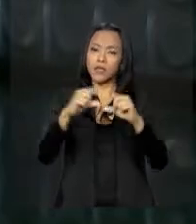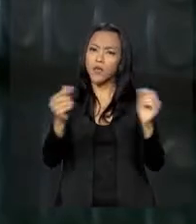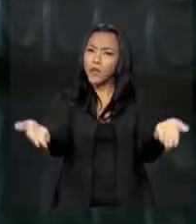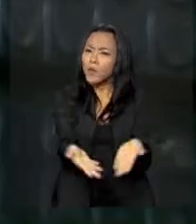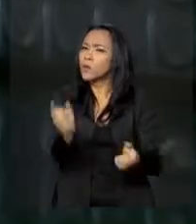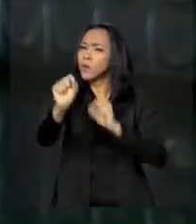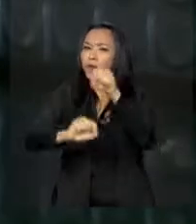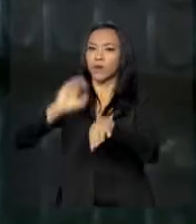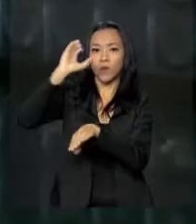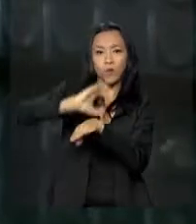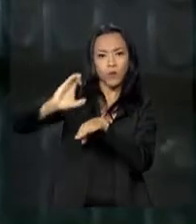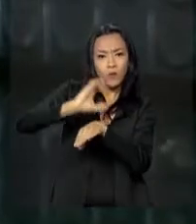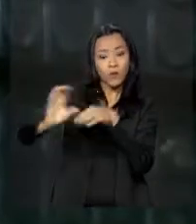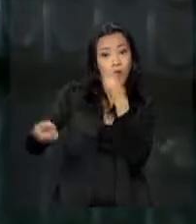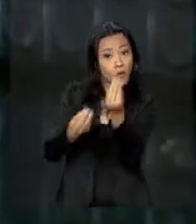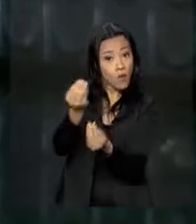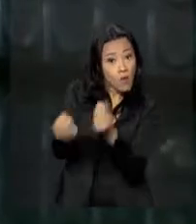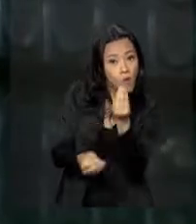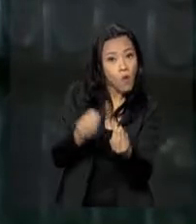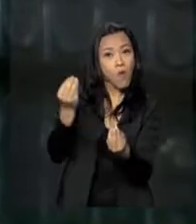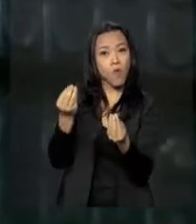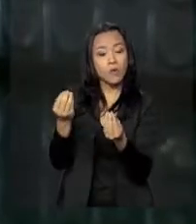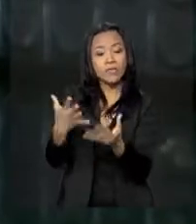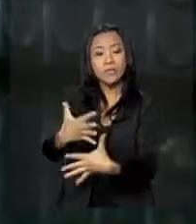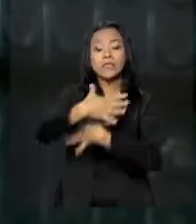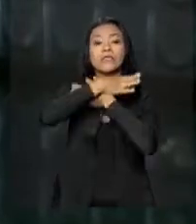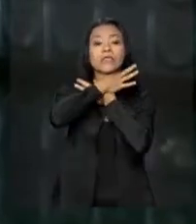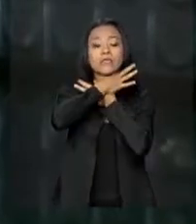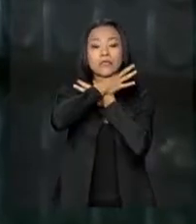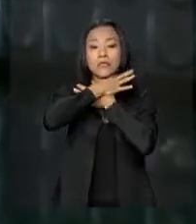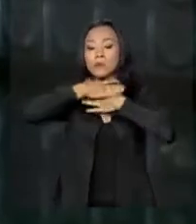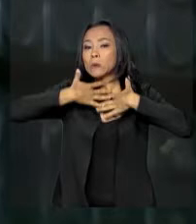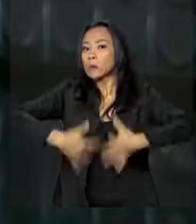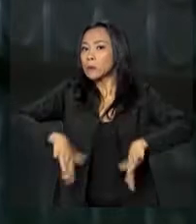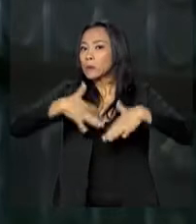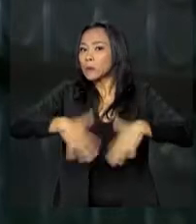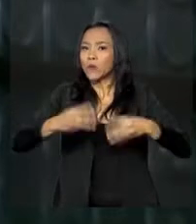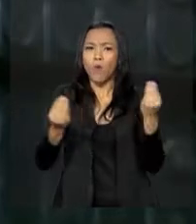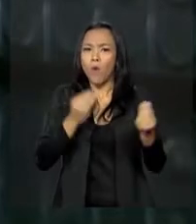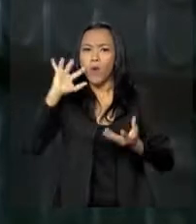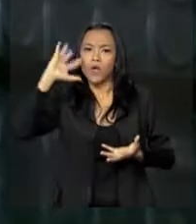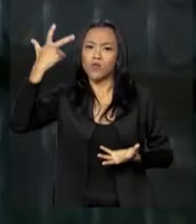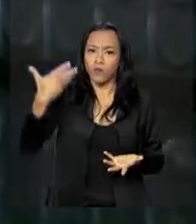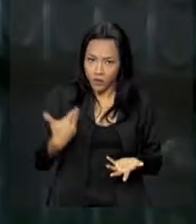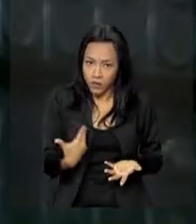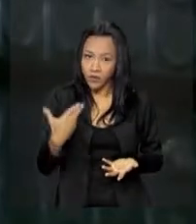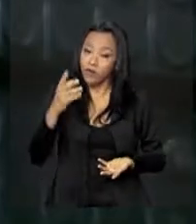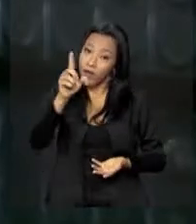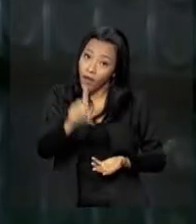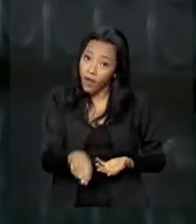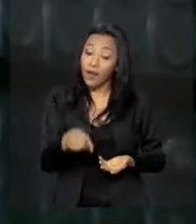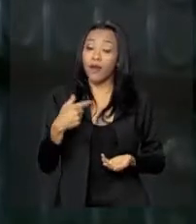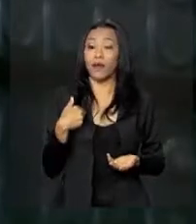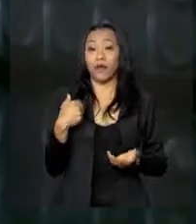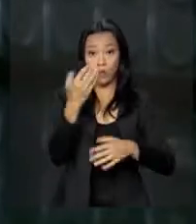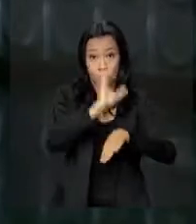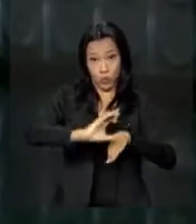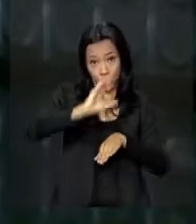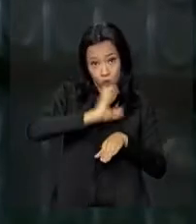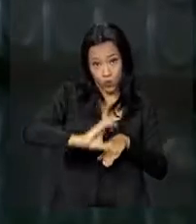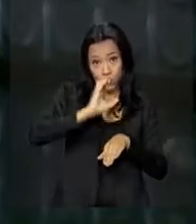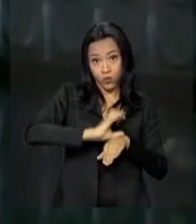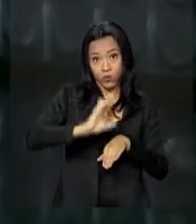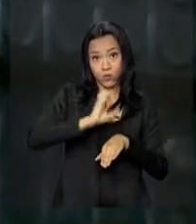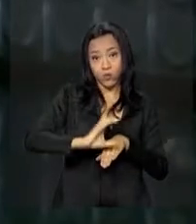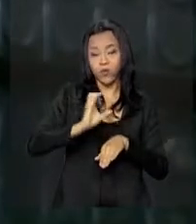curso sobre como enfrentar o superendividamento o curso é direcionado a agentes de proteção do agentes de